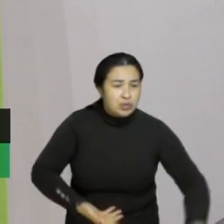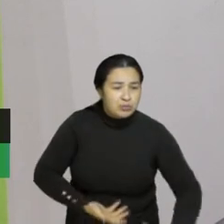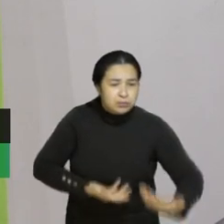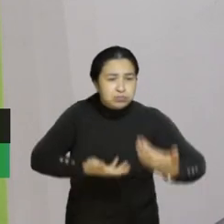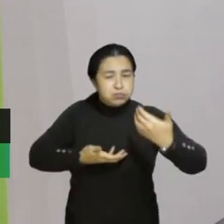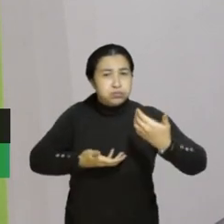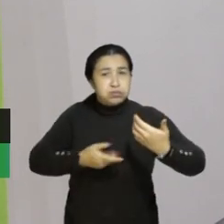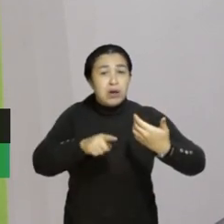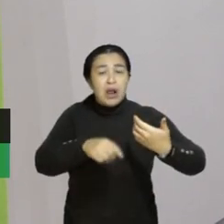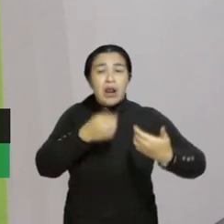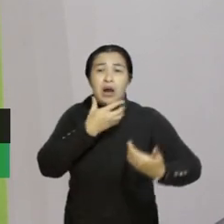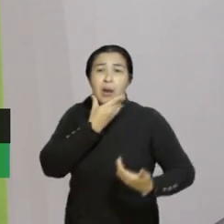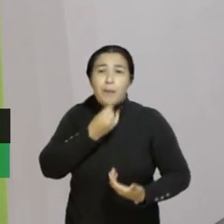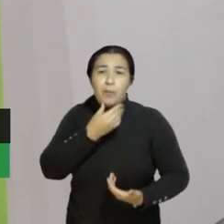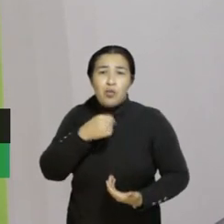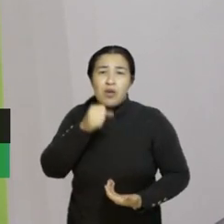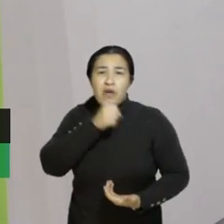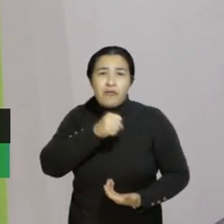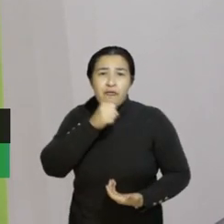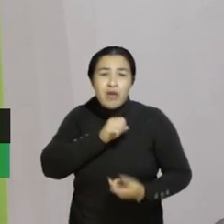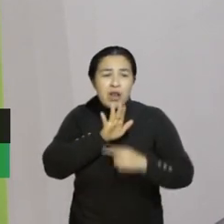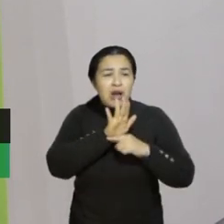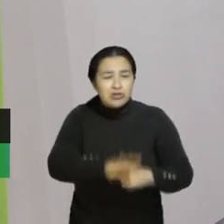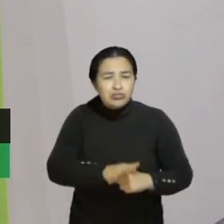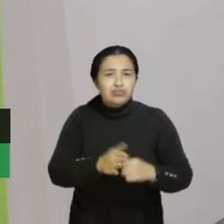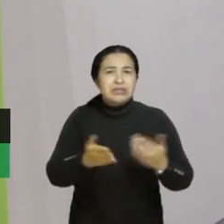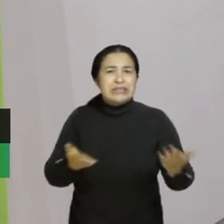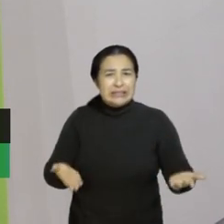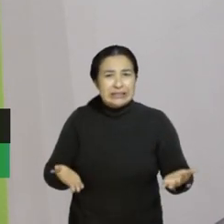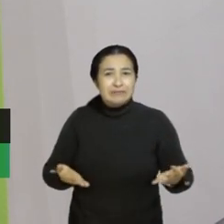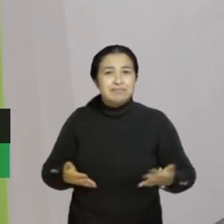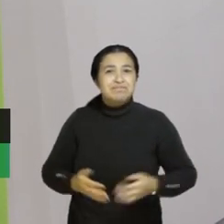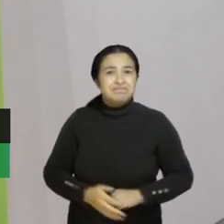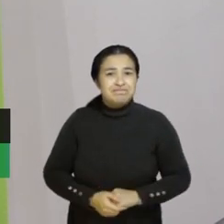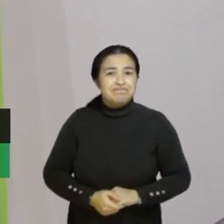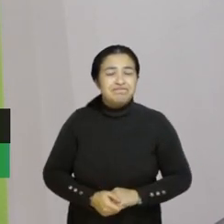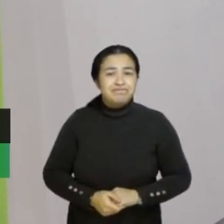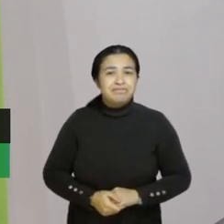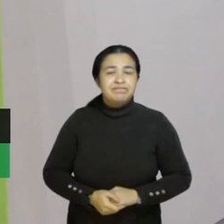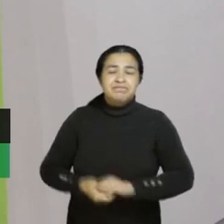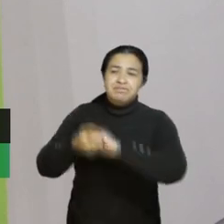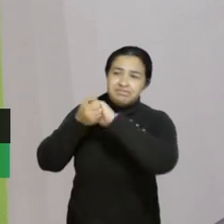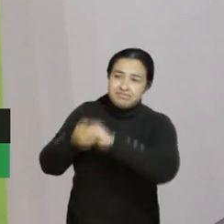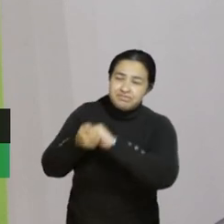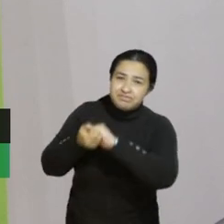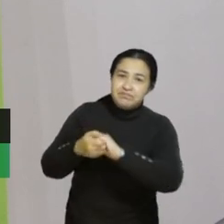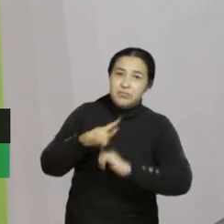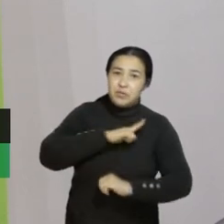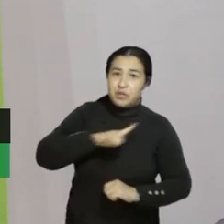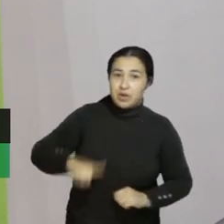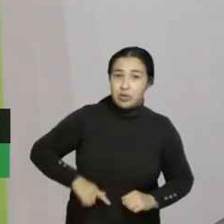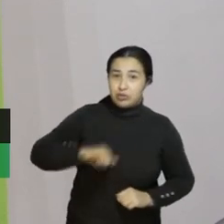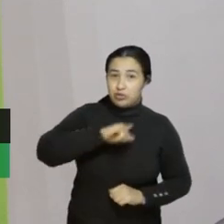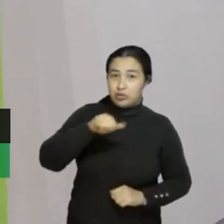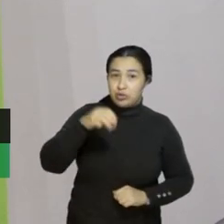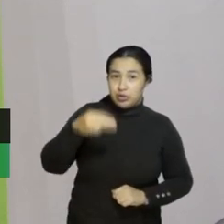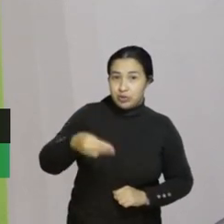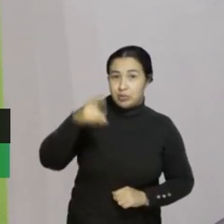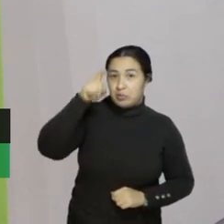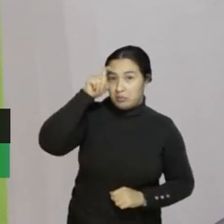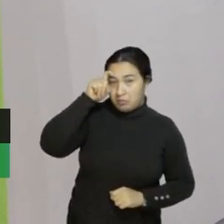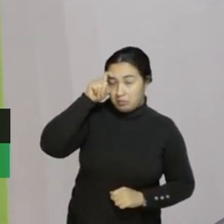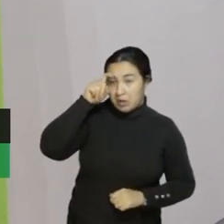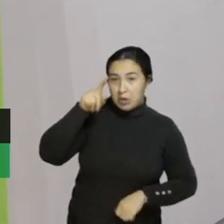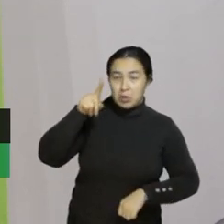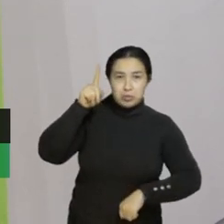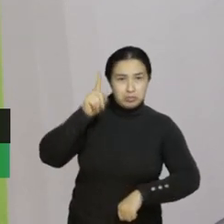no colo. Então fica aqui os meus cumprimentos ao governador Jorginho Melo pelo belíssimo trabalho, pela pronta resposta